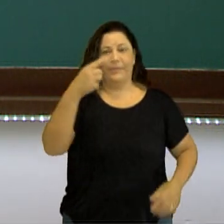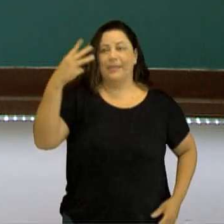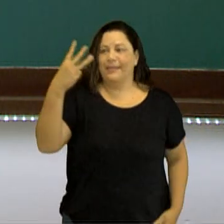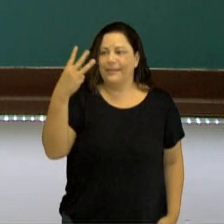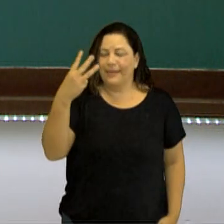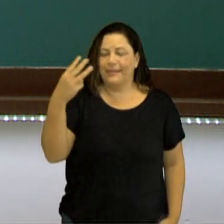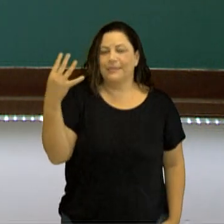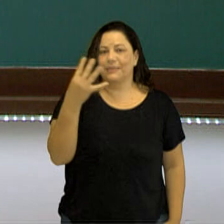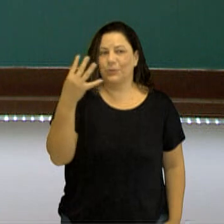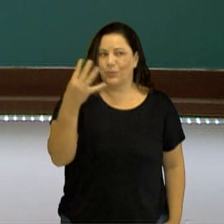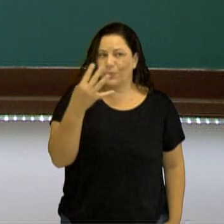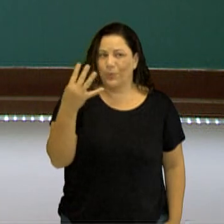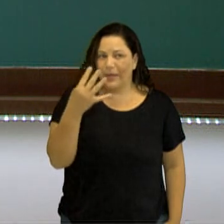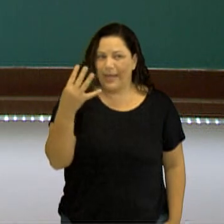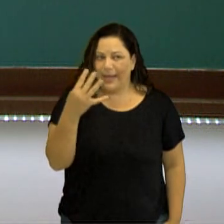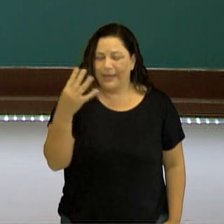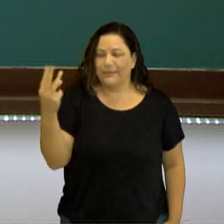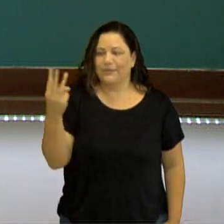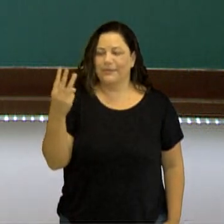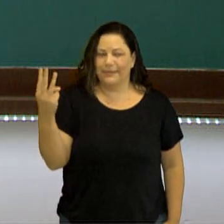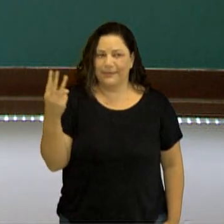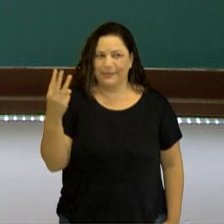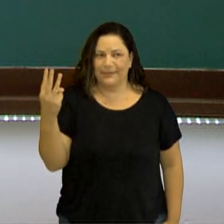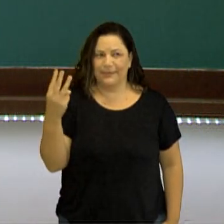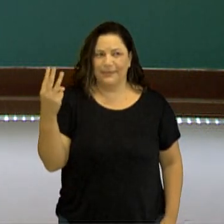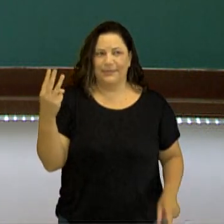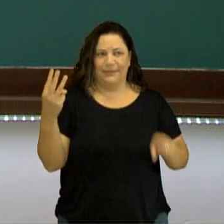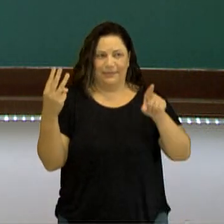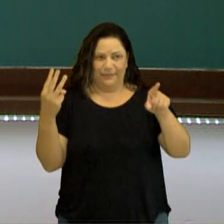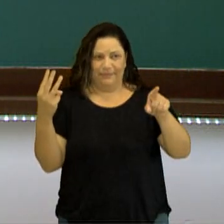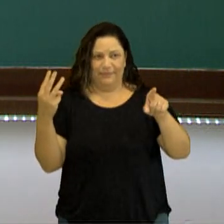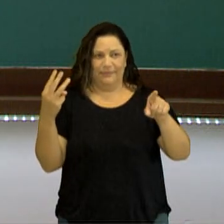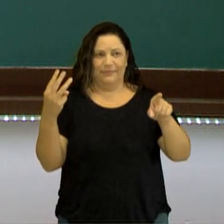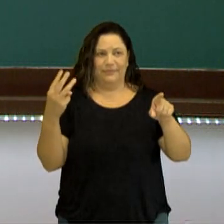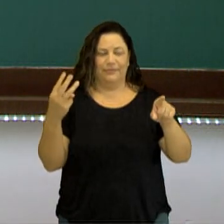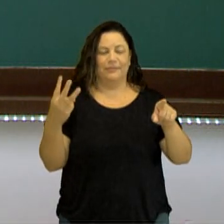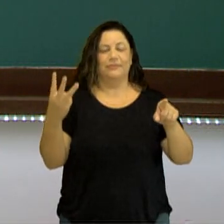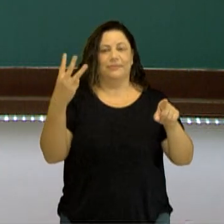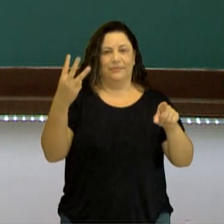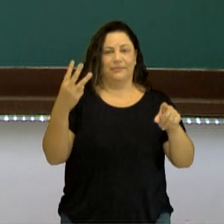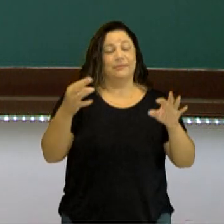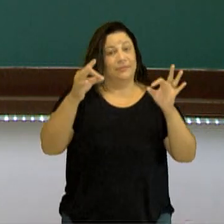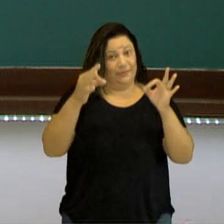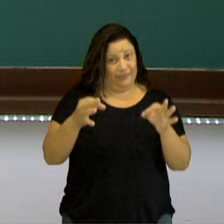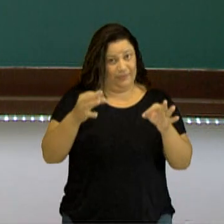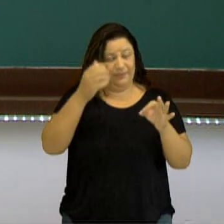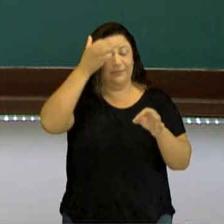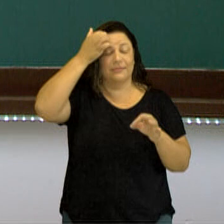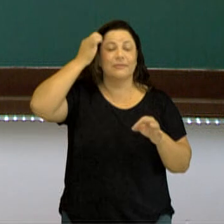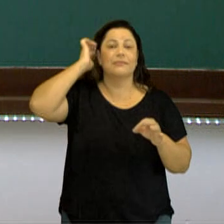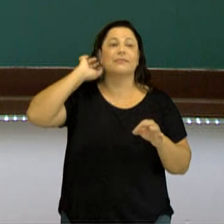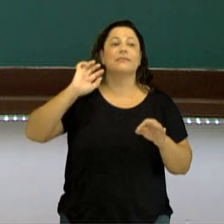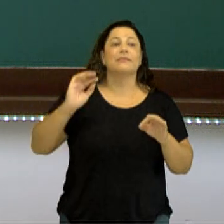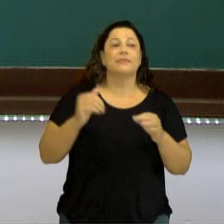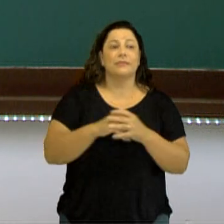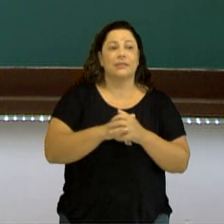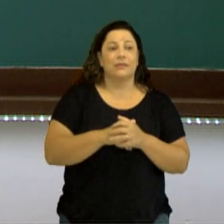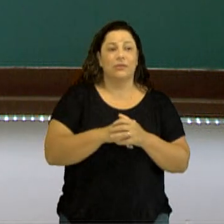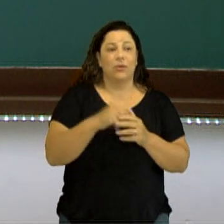4 nêutrons, 3 elétrons. 3 prótons, 4 nêutrons, 3 elétrons.